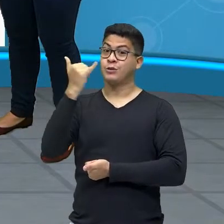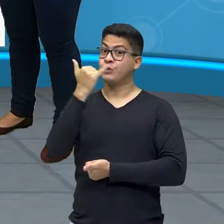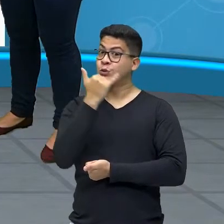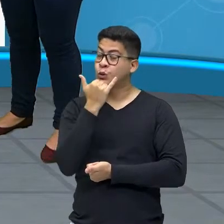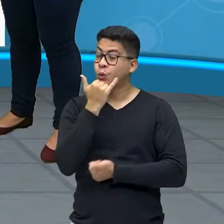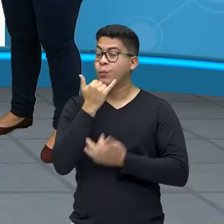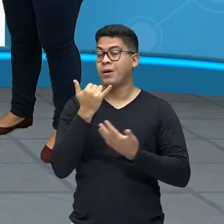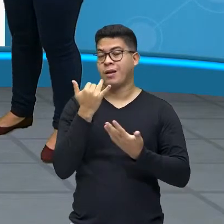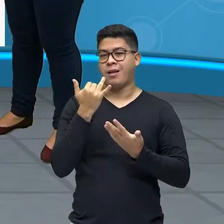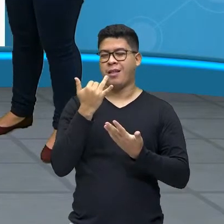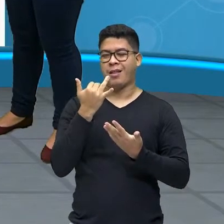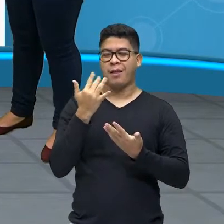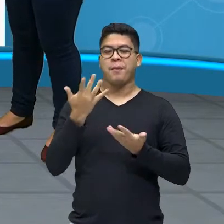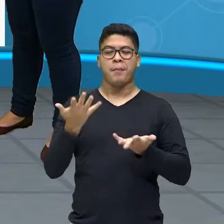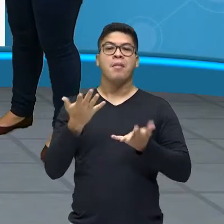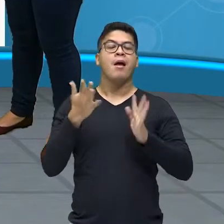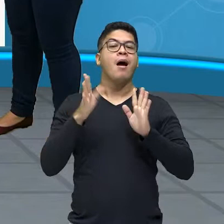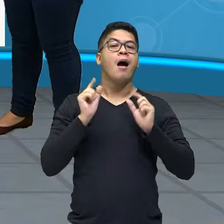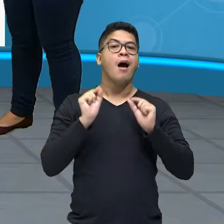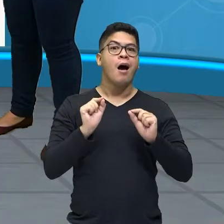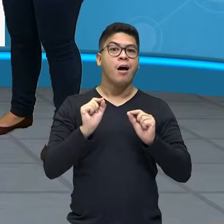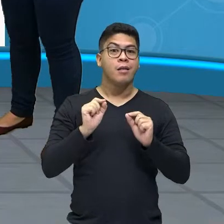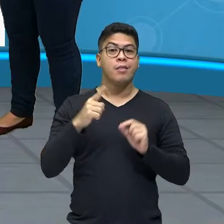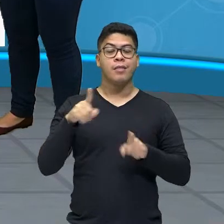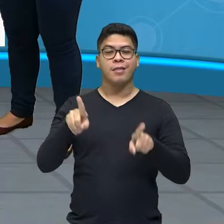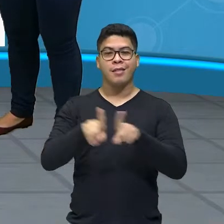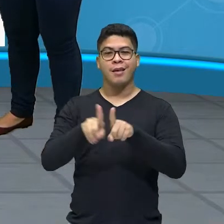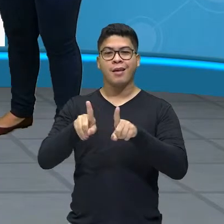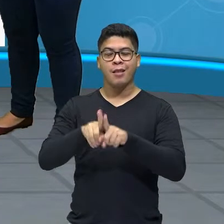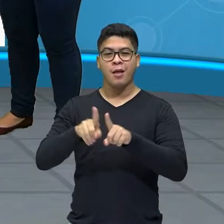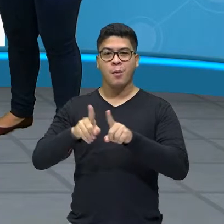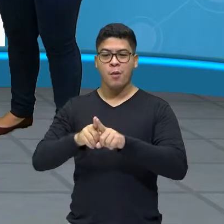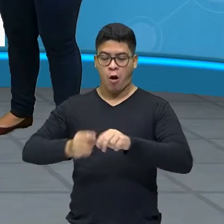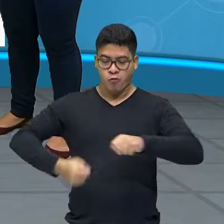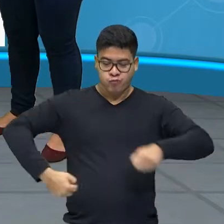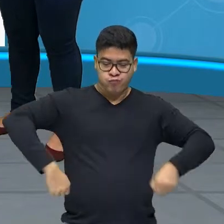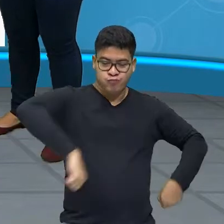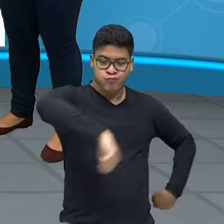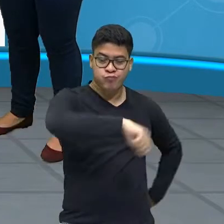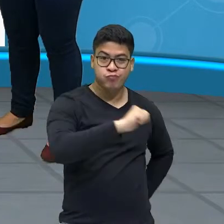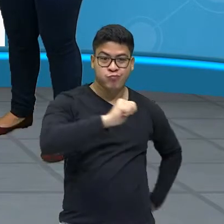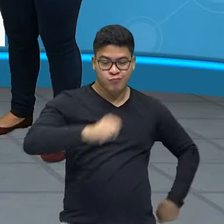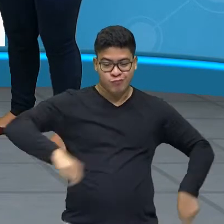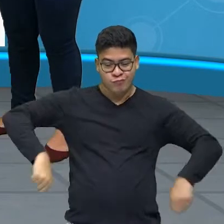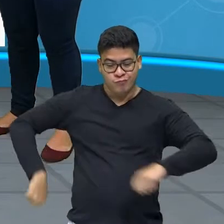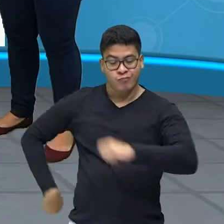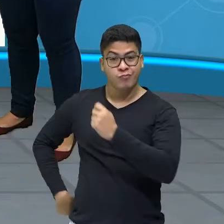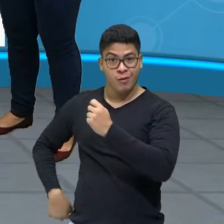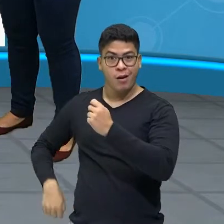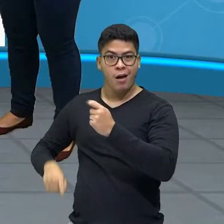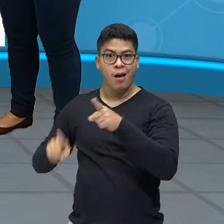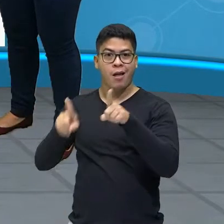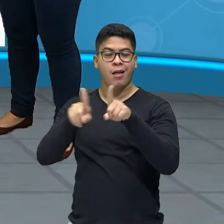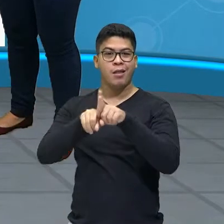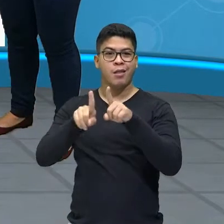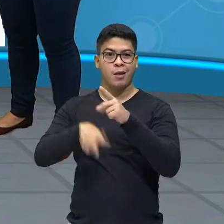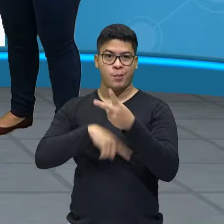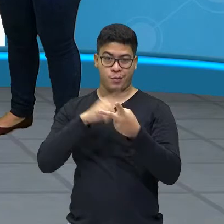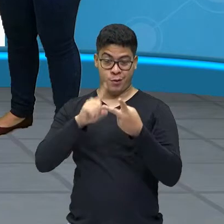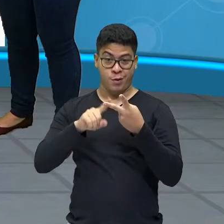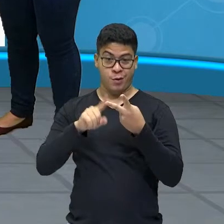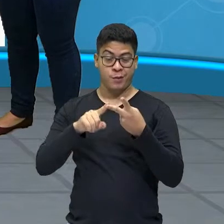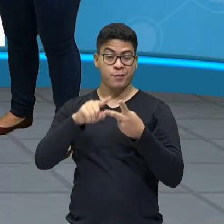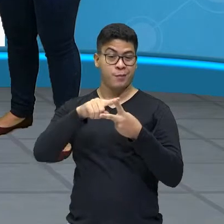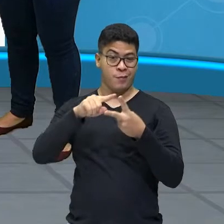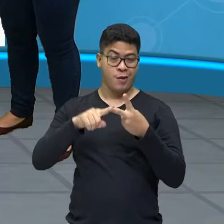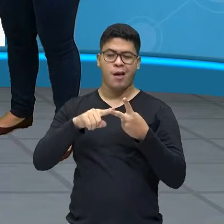Internacionalmente também. E o nosso carimbó, que também é muito conhecido, não só na região norte, mas em todas